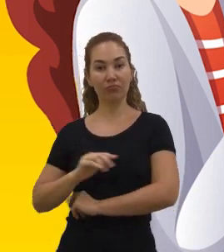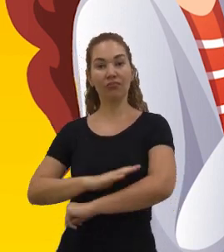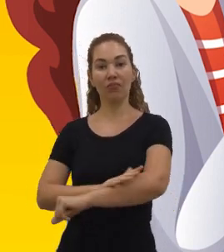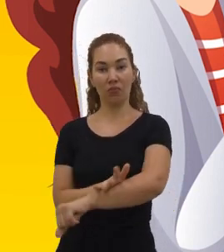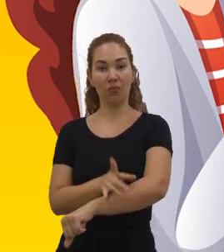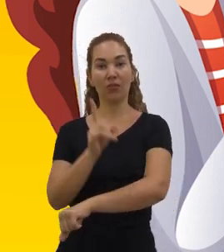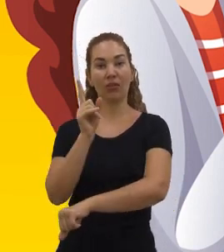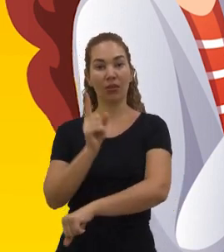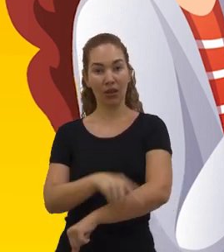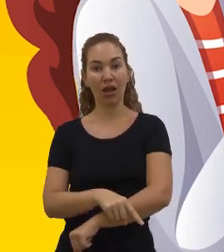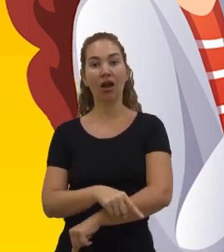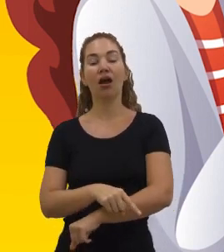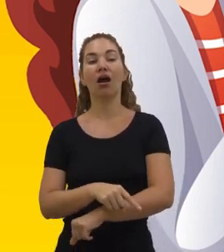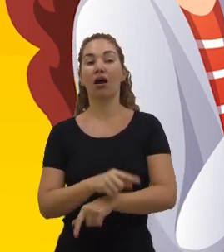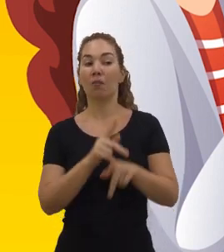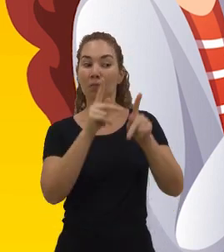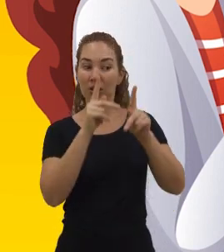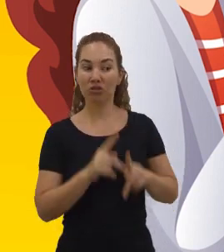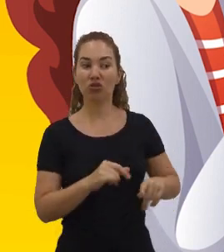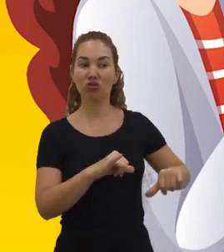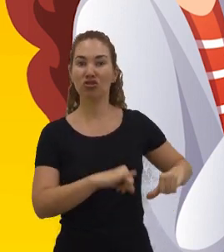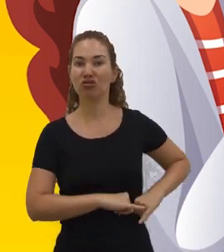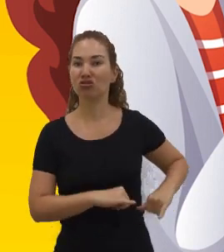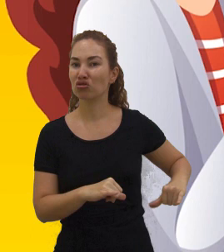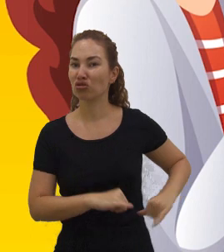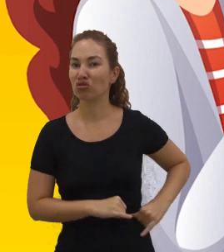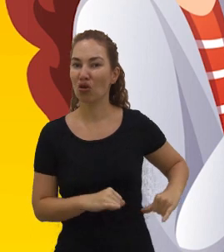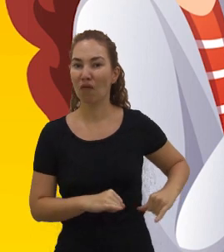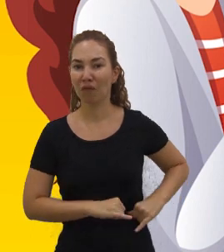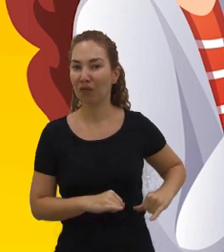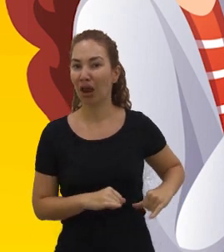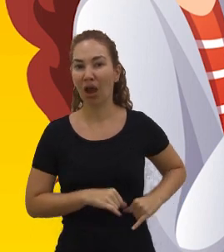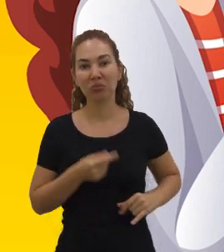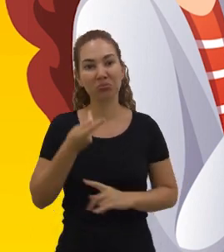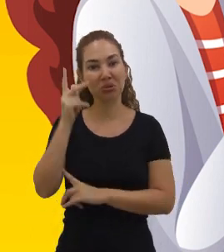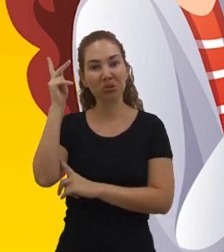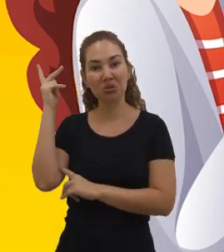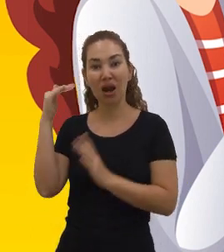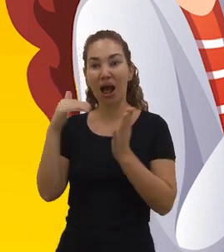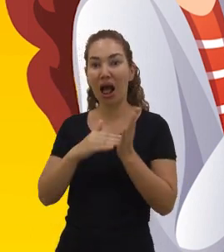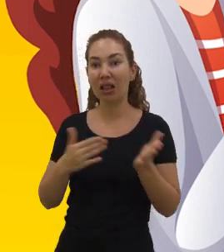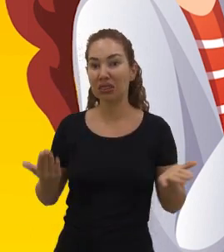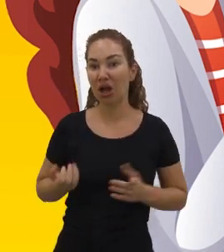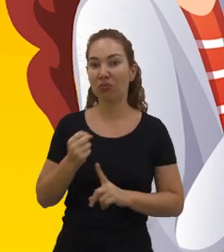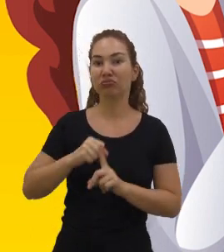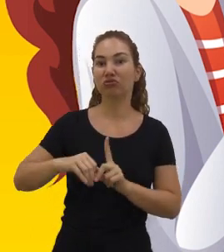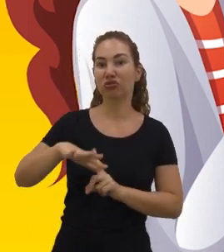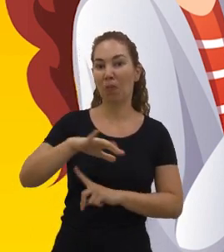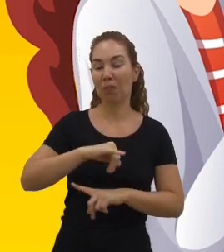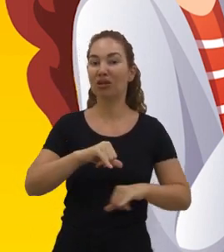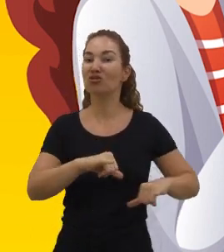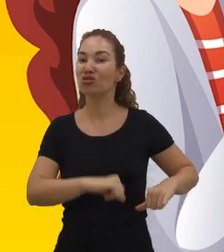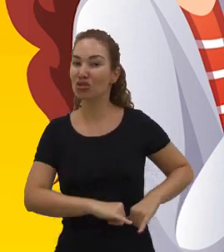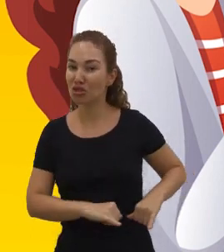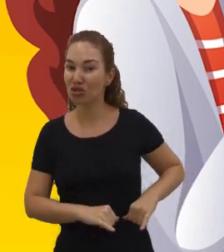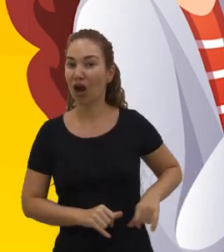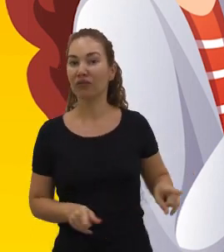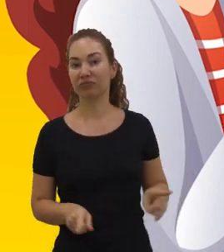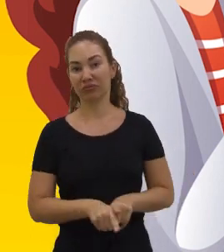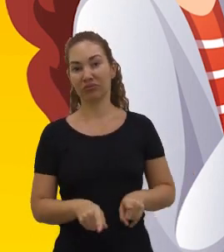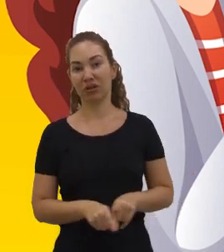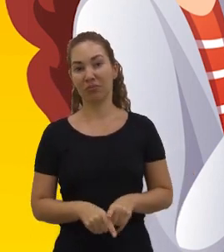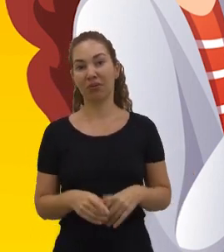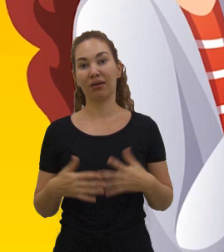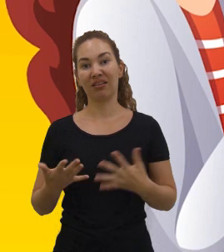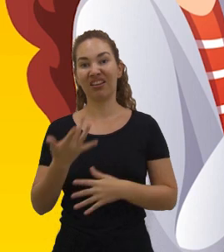é uma parte da população que sofreu muito historicamente, sofre até hoje socialmente. Então, assim,